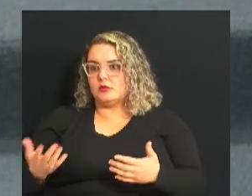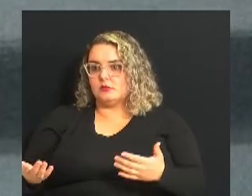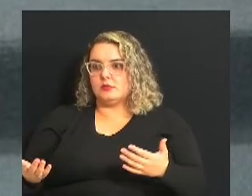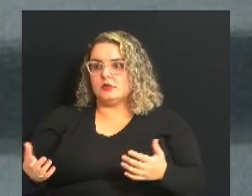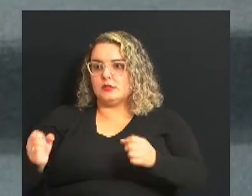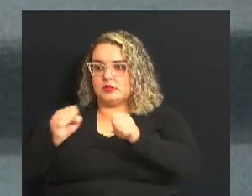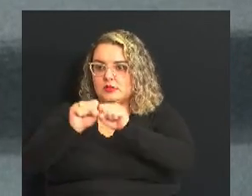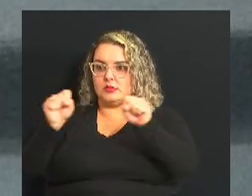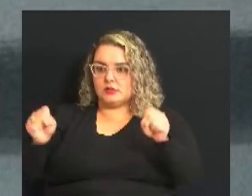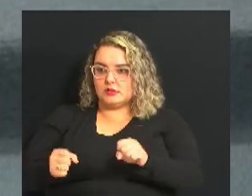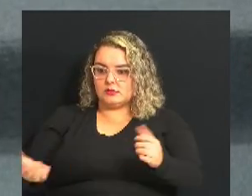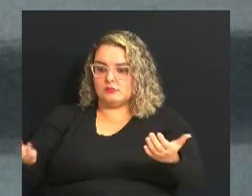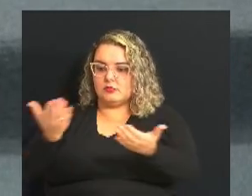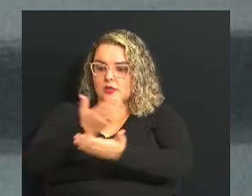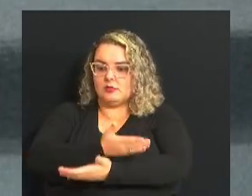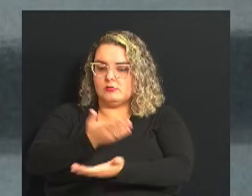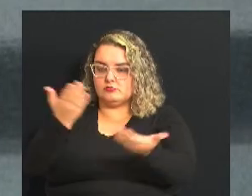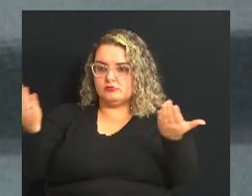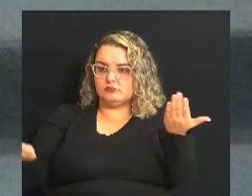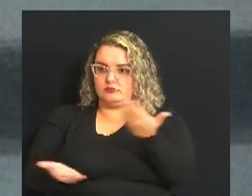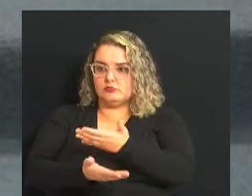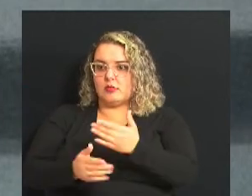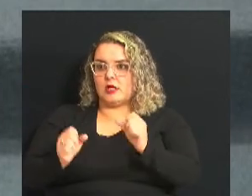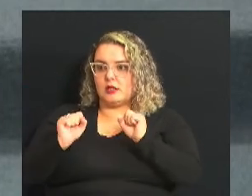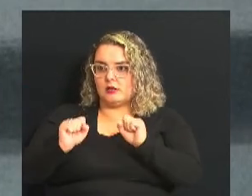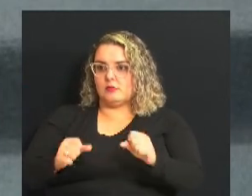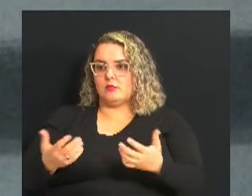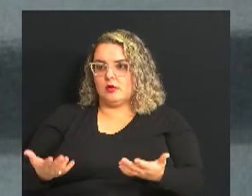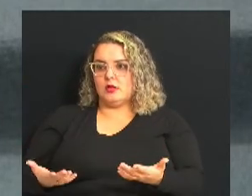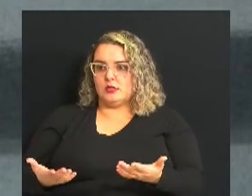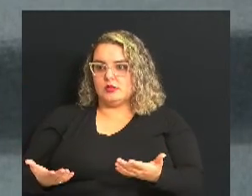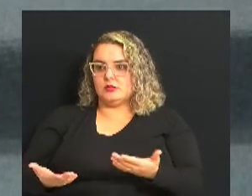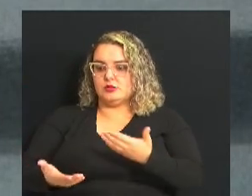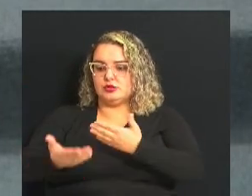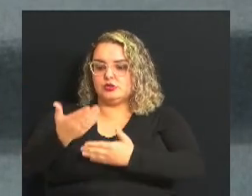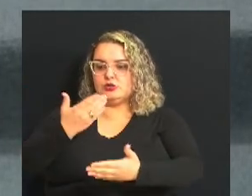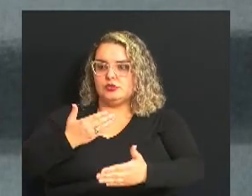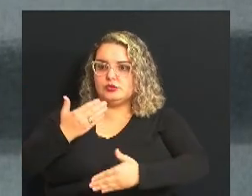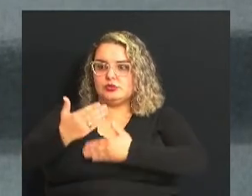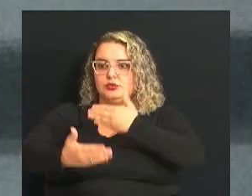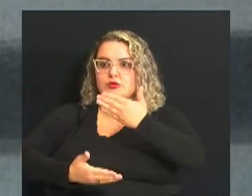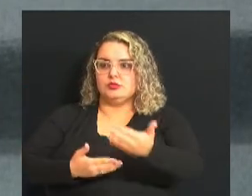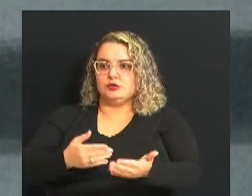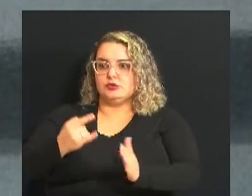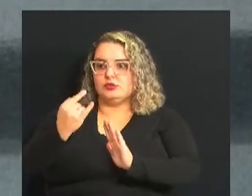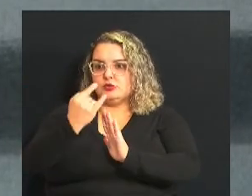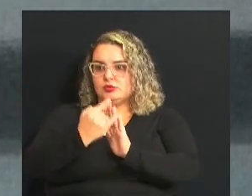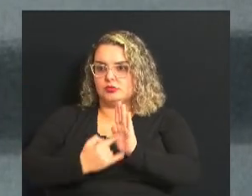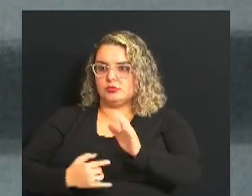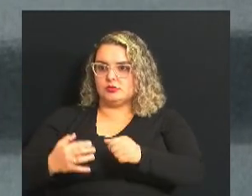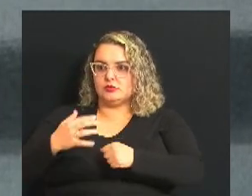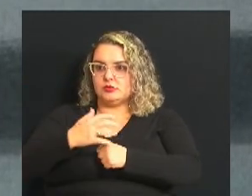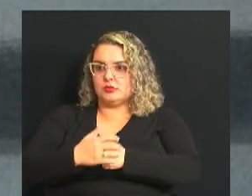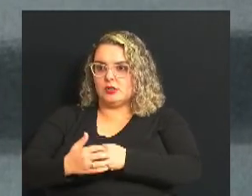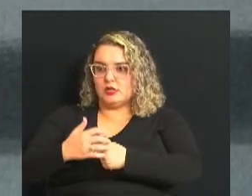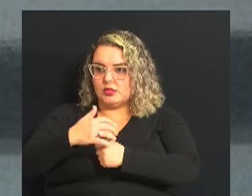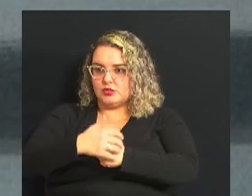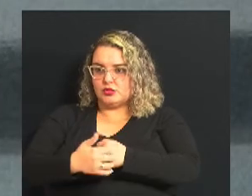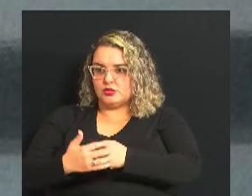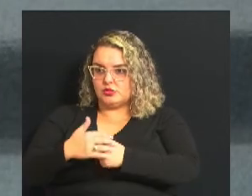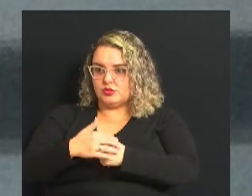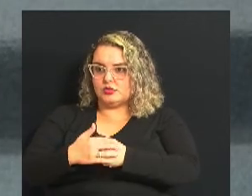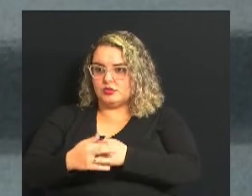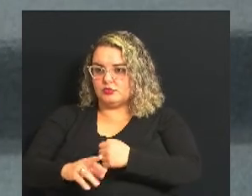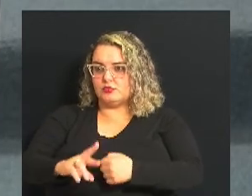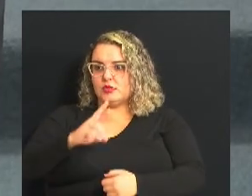se conversarem para que esse trâmite hoje dos documentos seja feito via eletrônica e a prefeitura devolvesse para